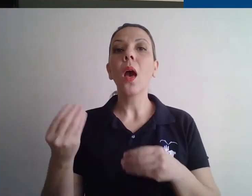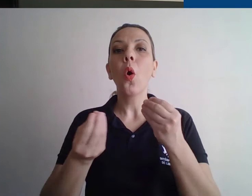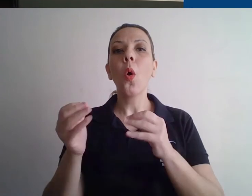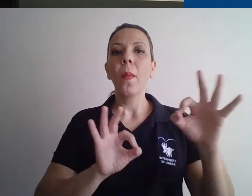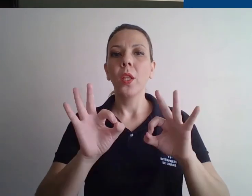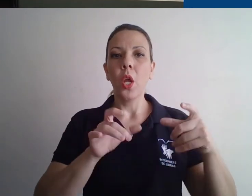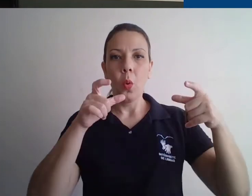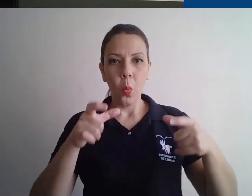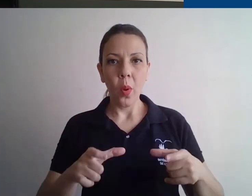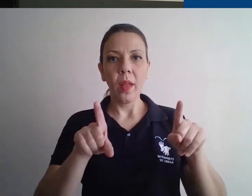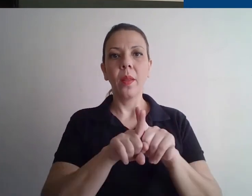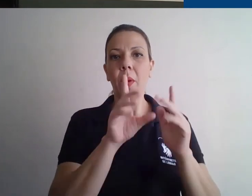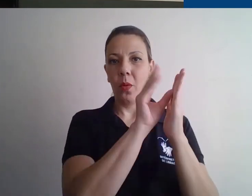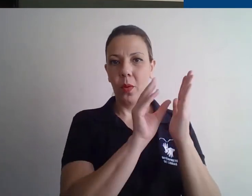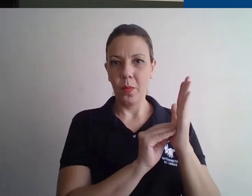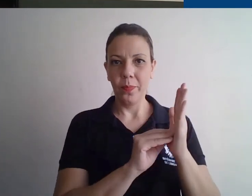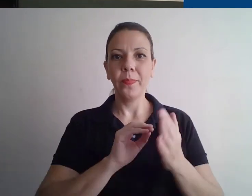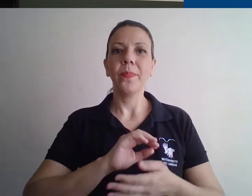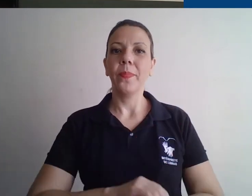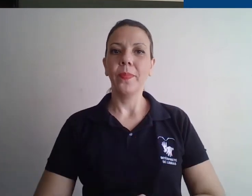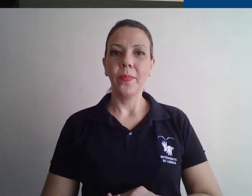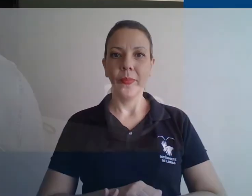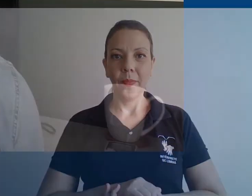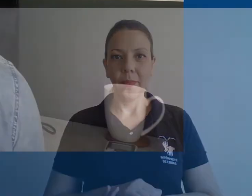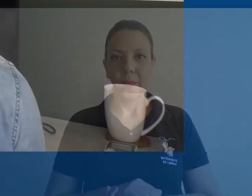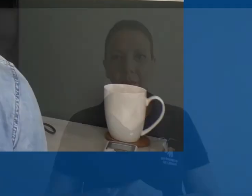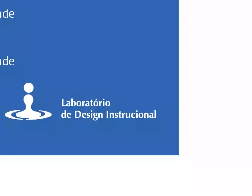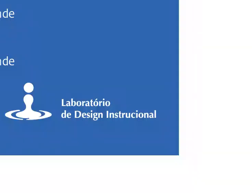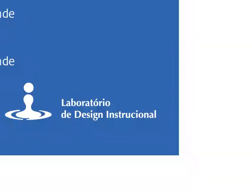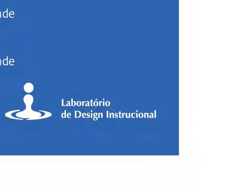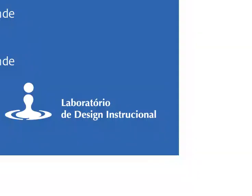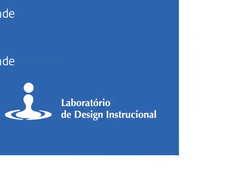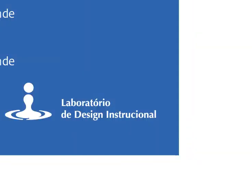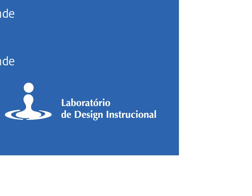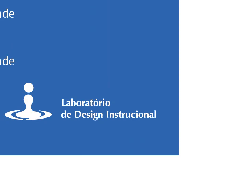mais. E agora a gente vai passar a começar a planejar o ambiente e o conteúdo.